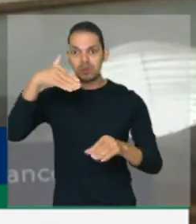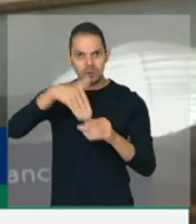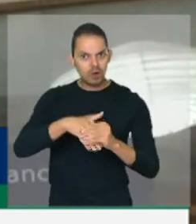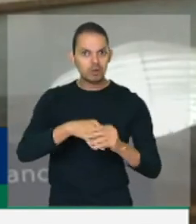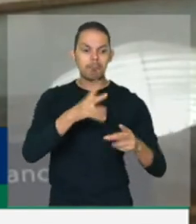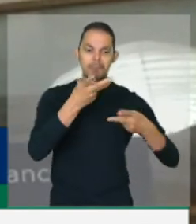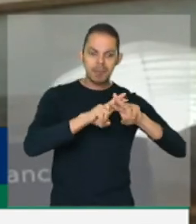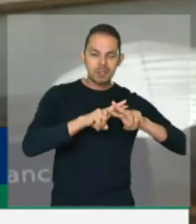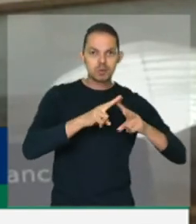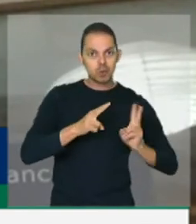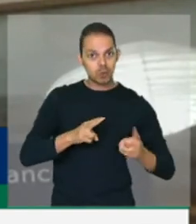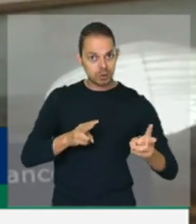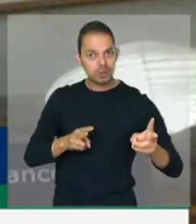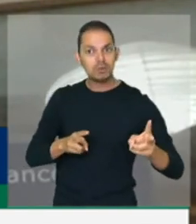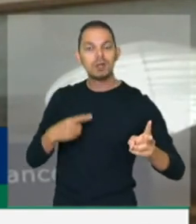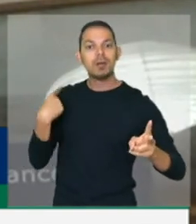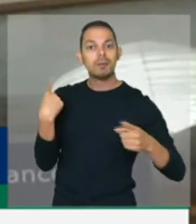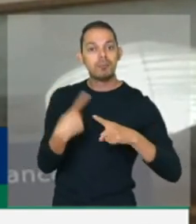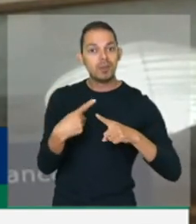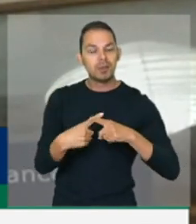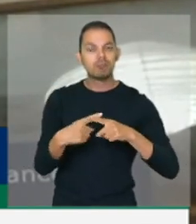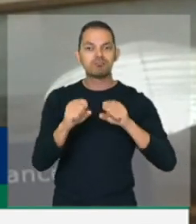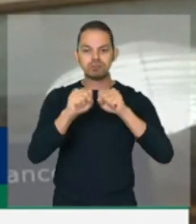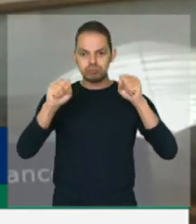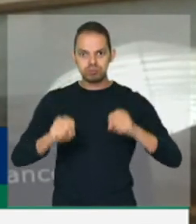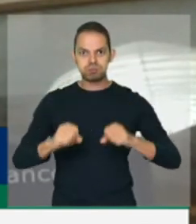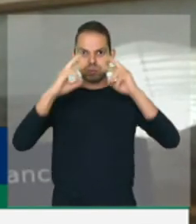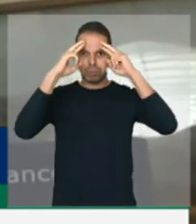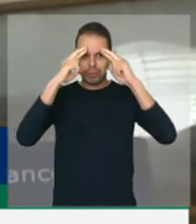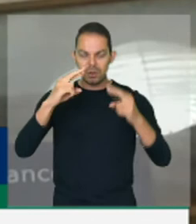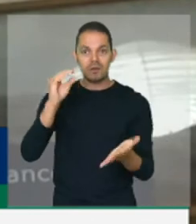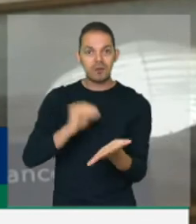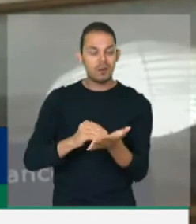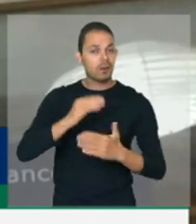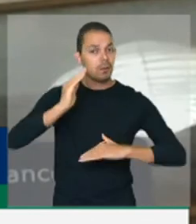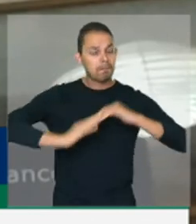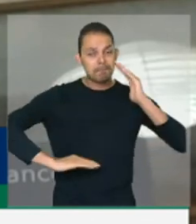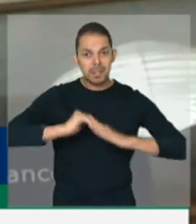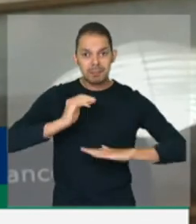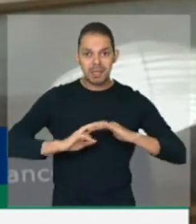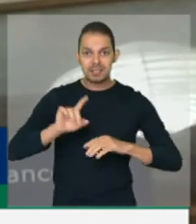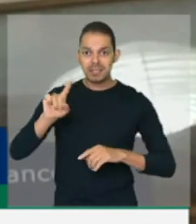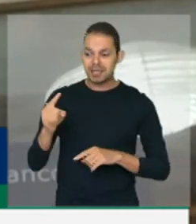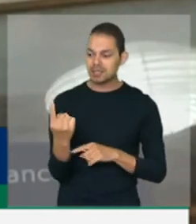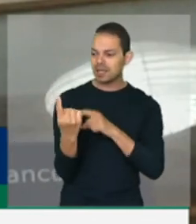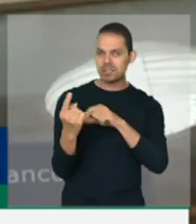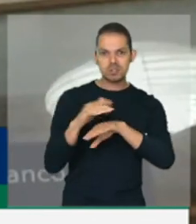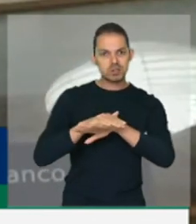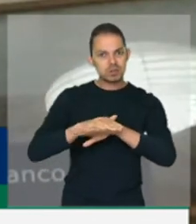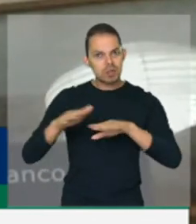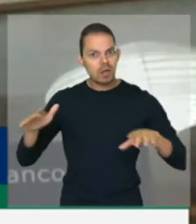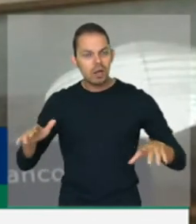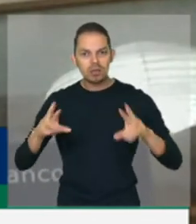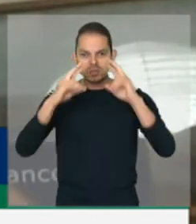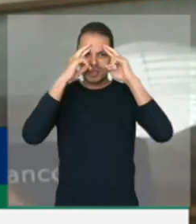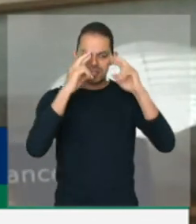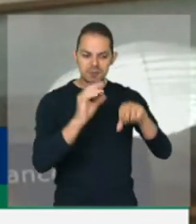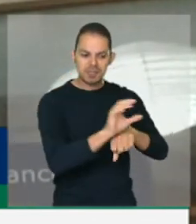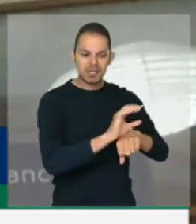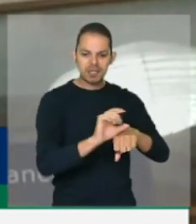sua prisão por desrespeito sistemático, uma prática que não somente ele tem de desrespeitar a